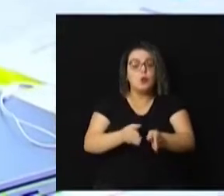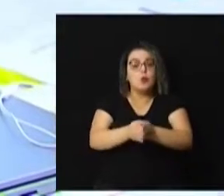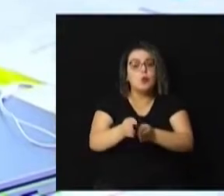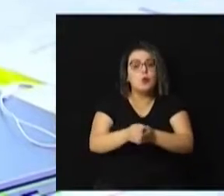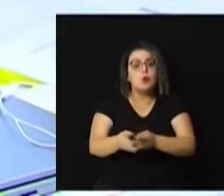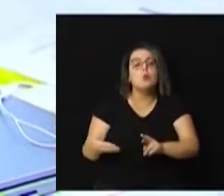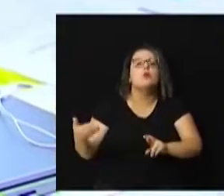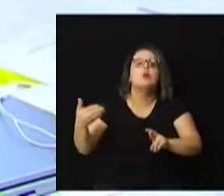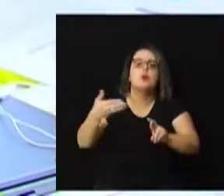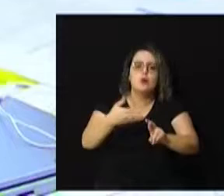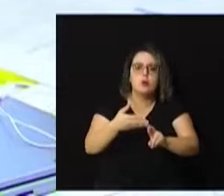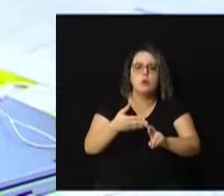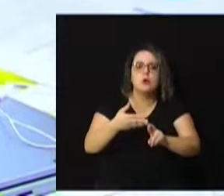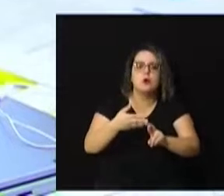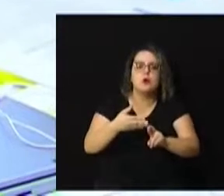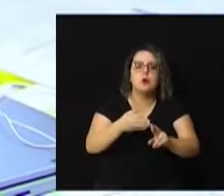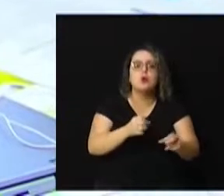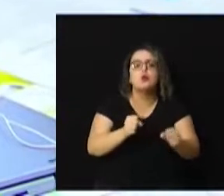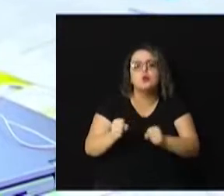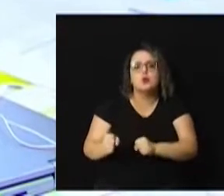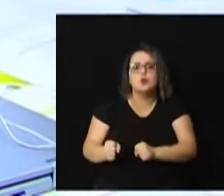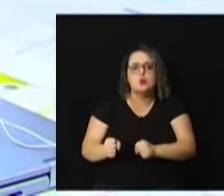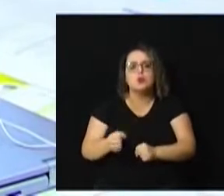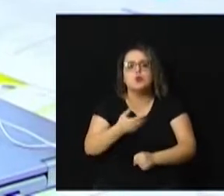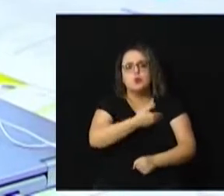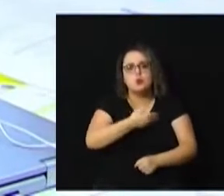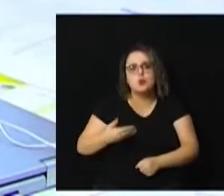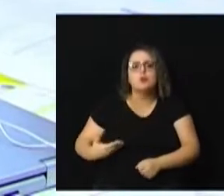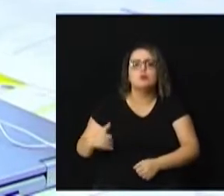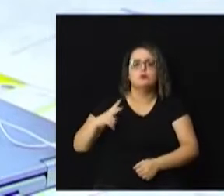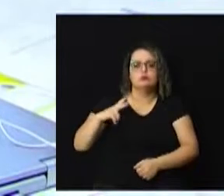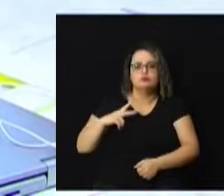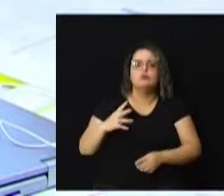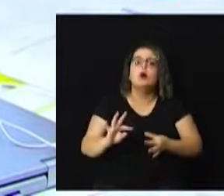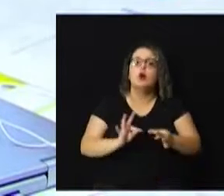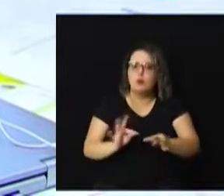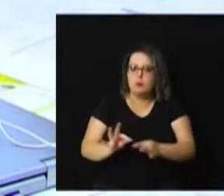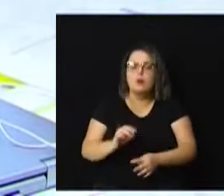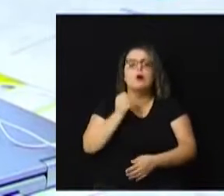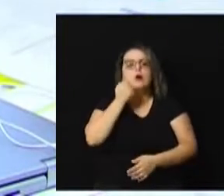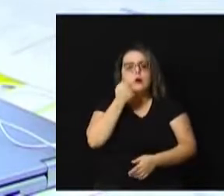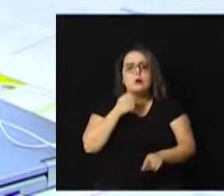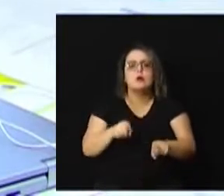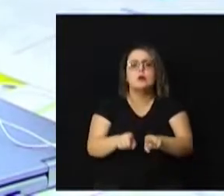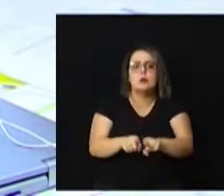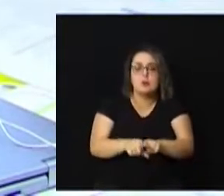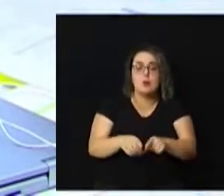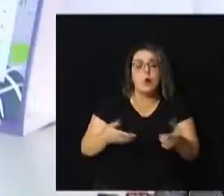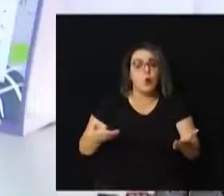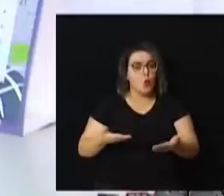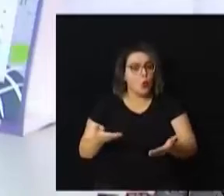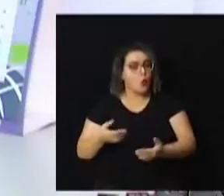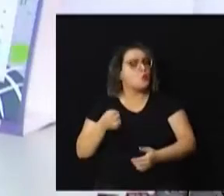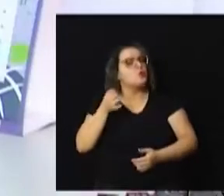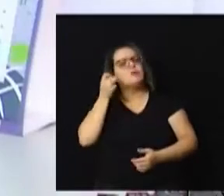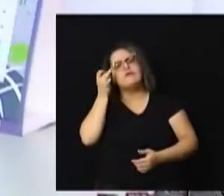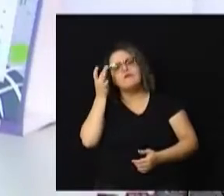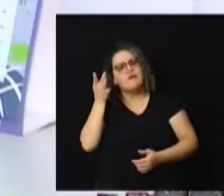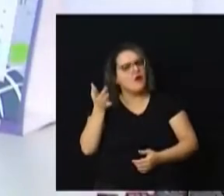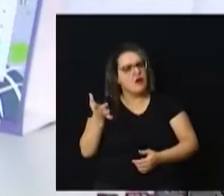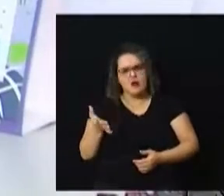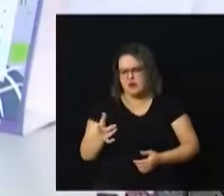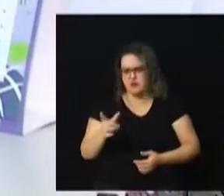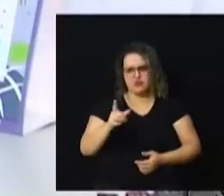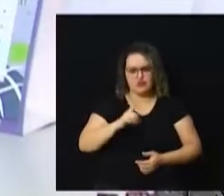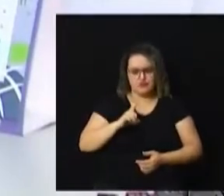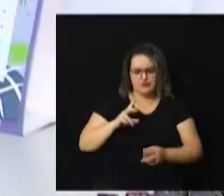será composto por representantes do poder público, setor privado, comunidade técnica e científica. Então hoje está muito